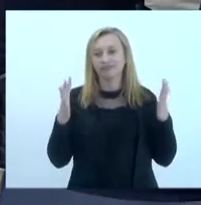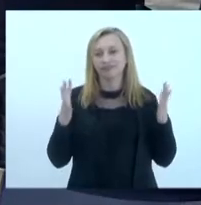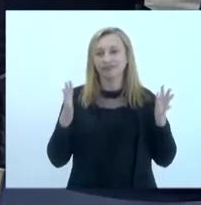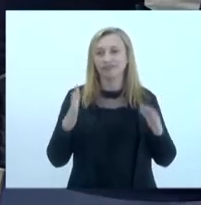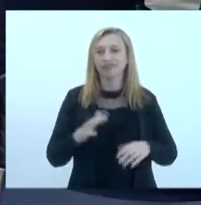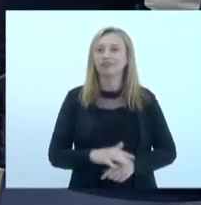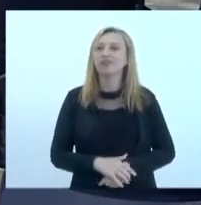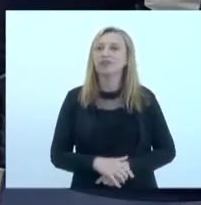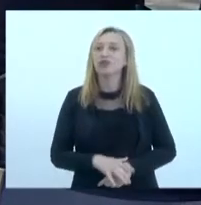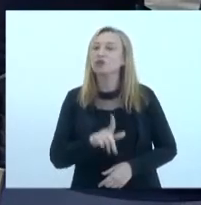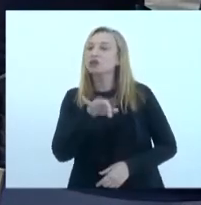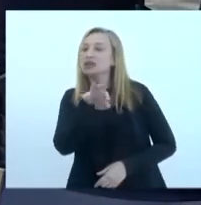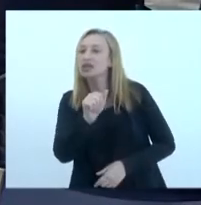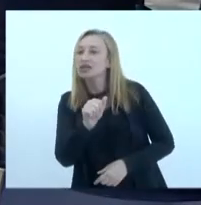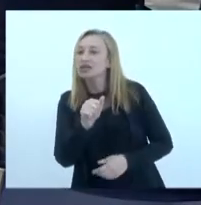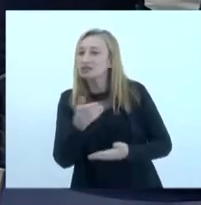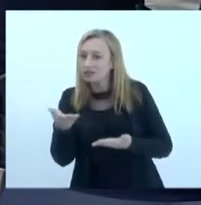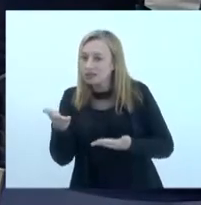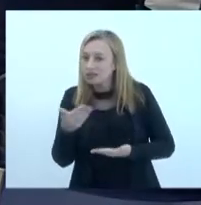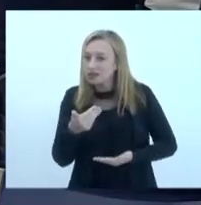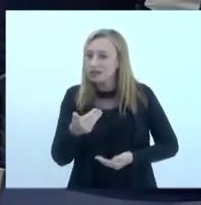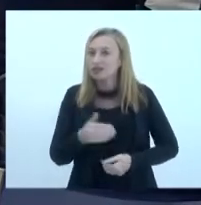Luciana, por gentileza.